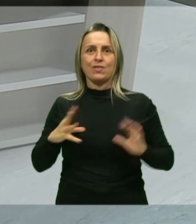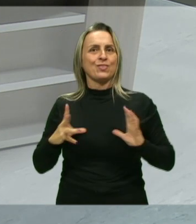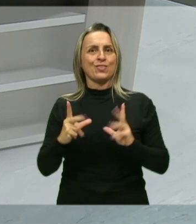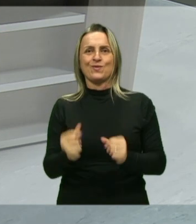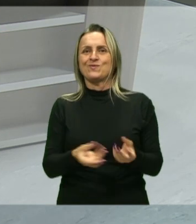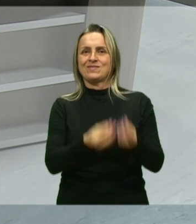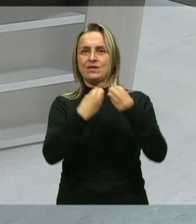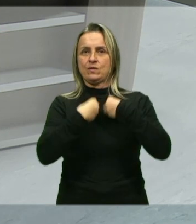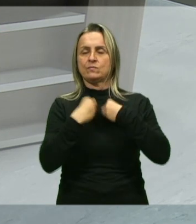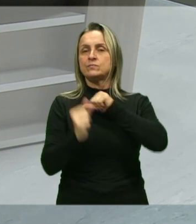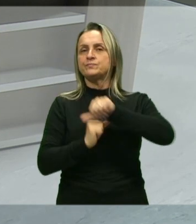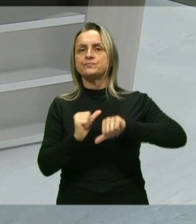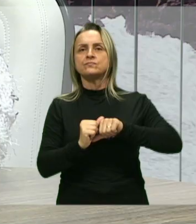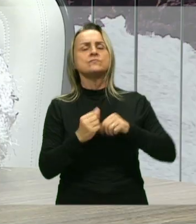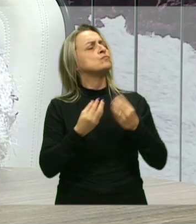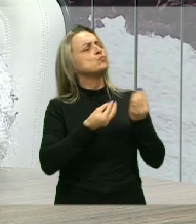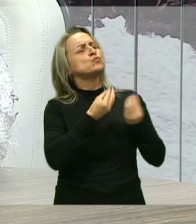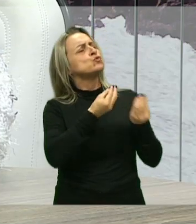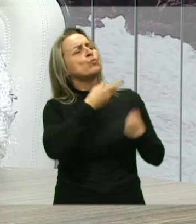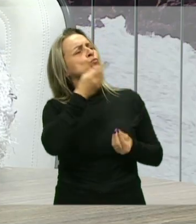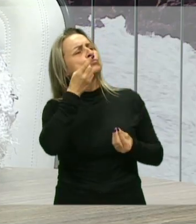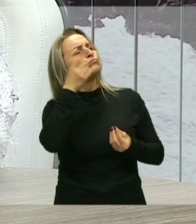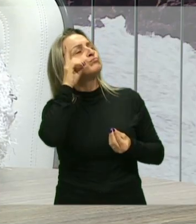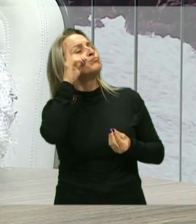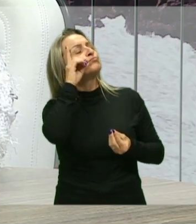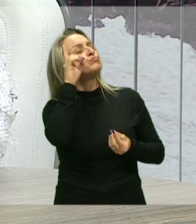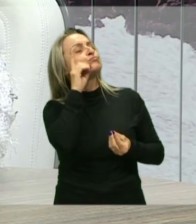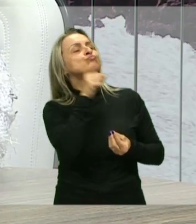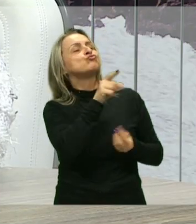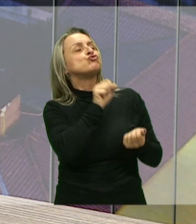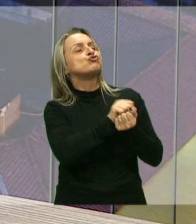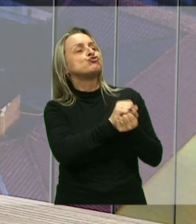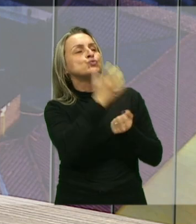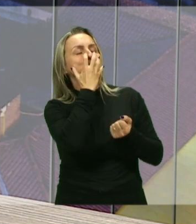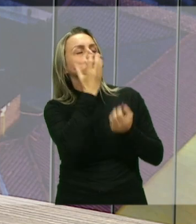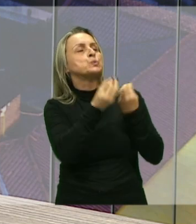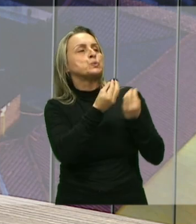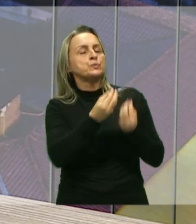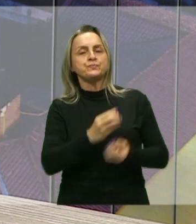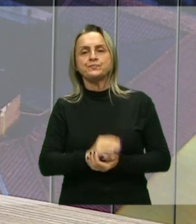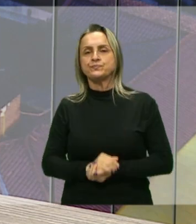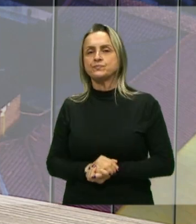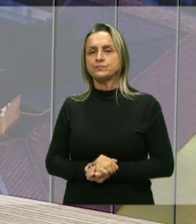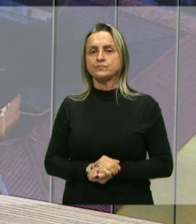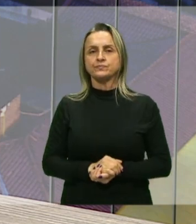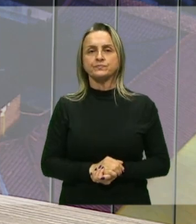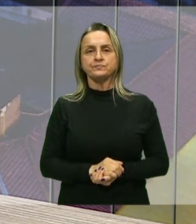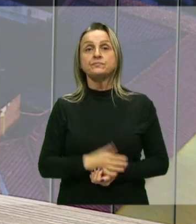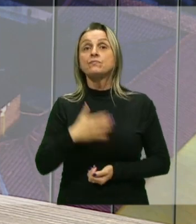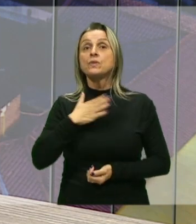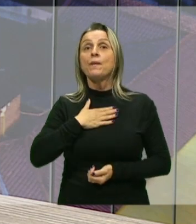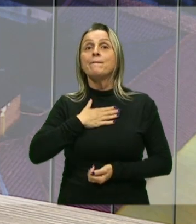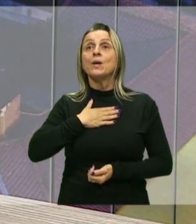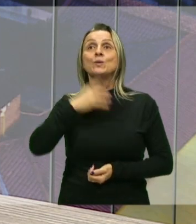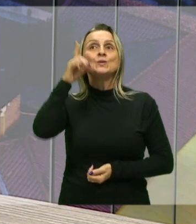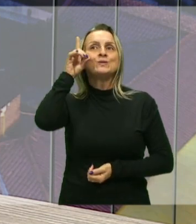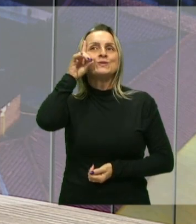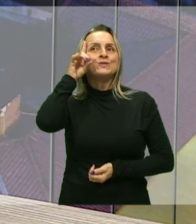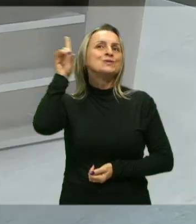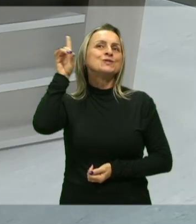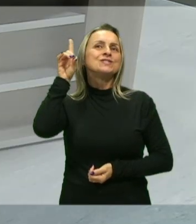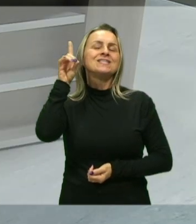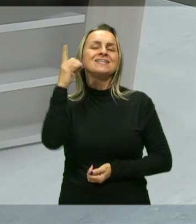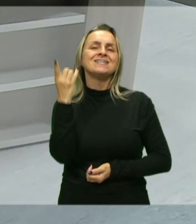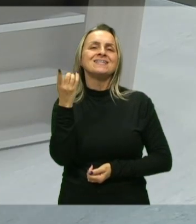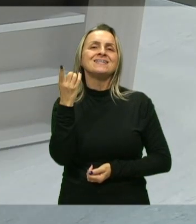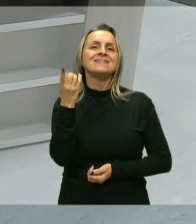Assim, como é que é o teu dia com ela, por exemplo? O meu dia a dia com a Hibisco, quando eu tive